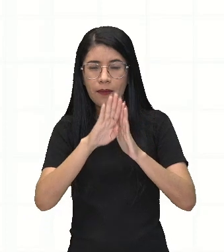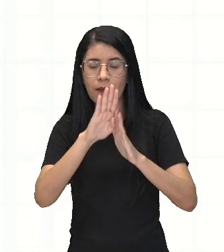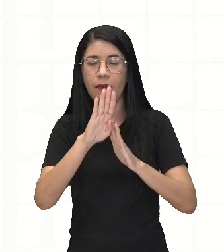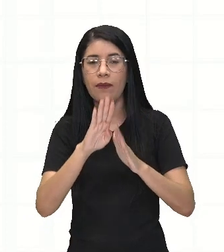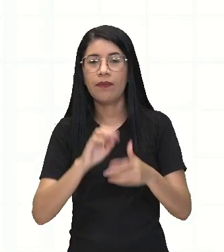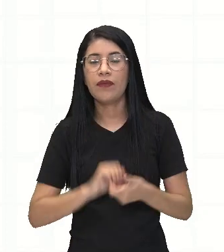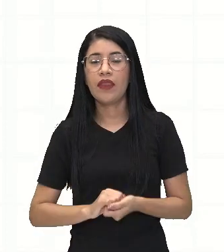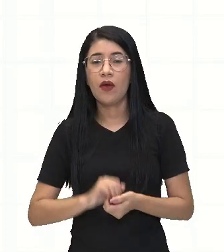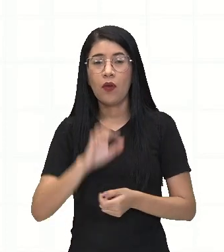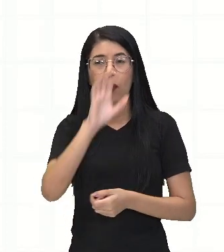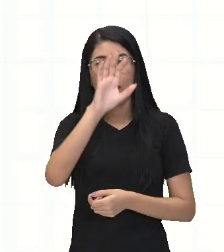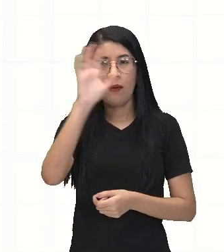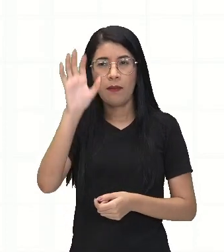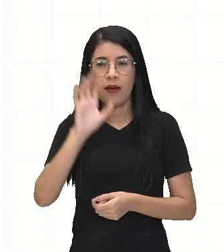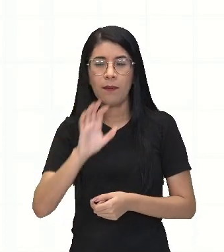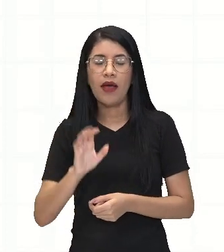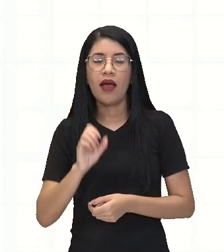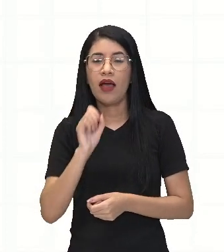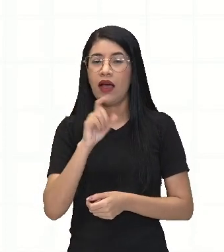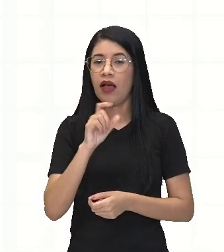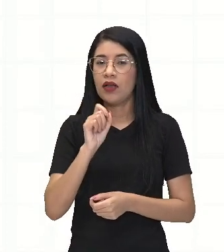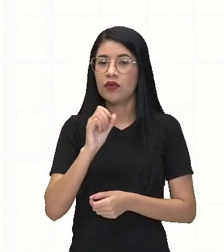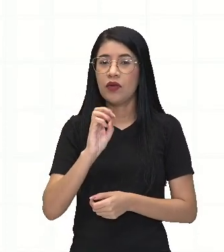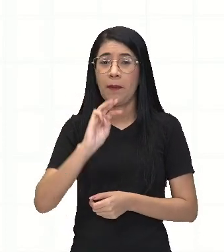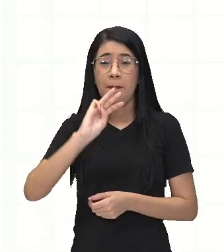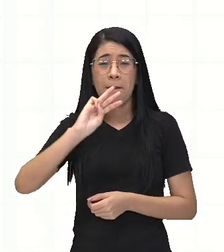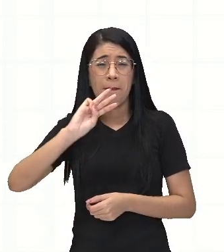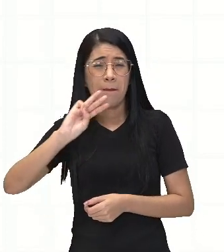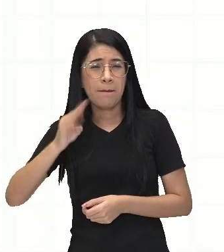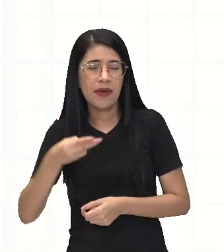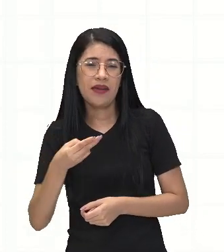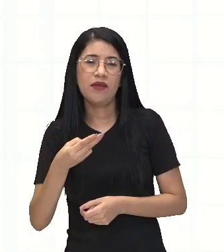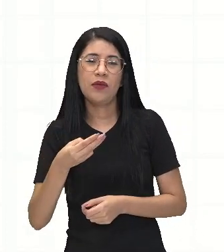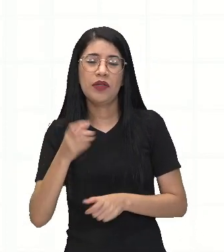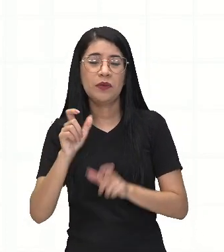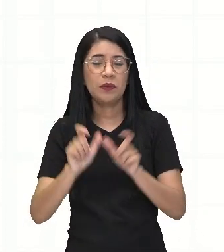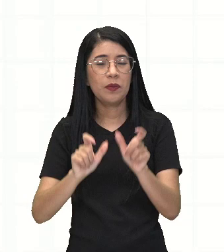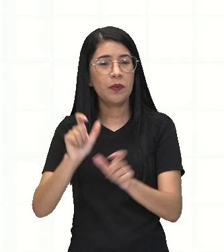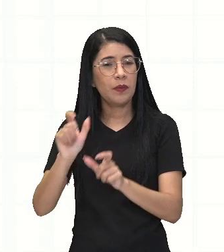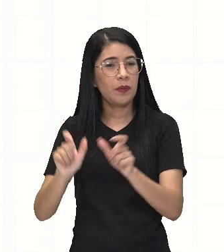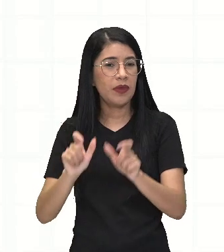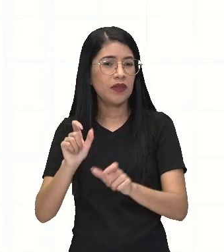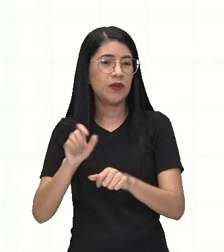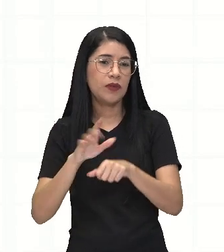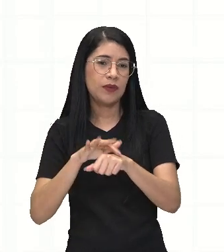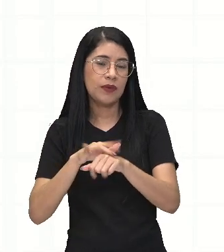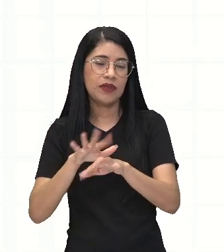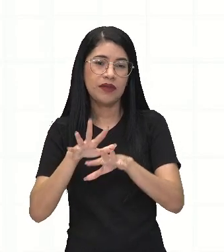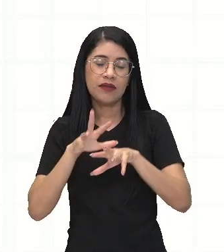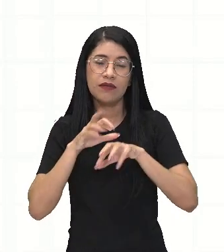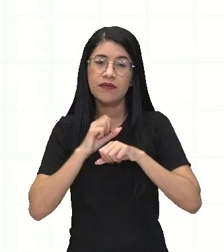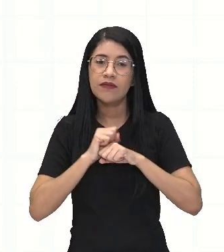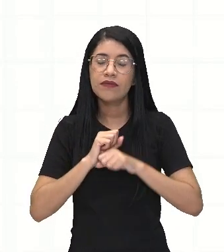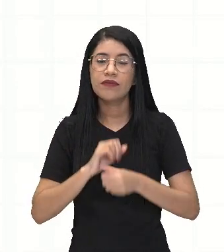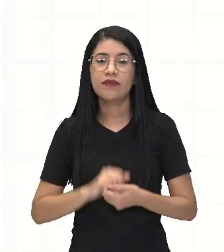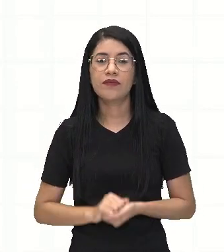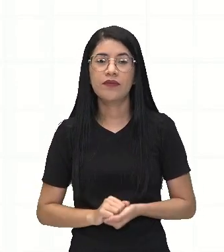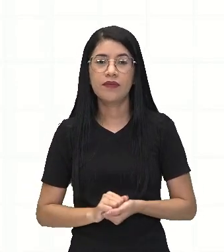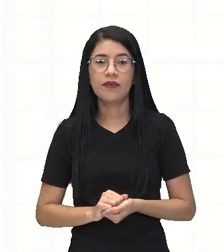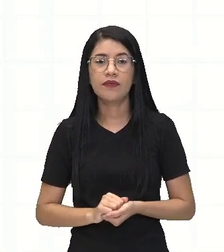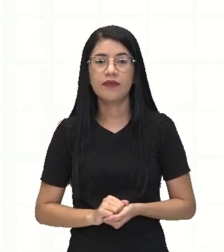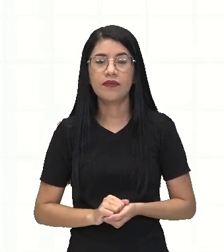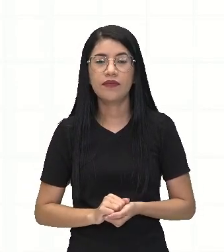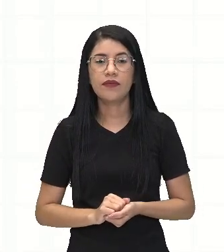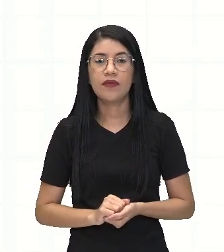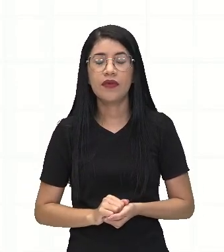ó, foram na casa dos milhões de casos de Covid, né? E esses